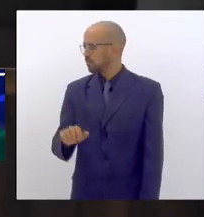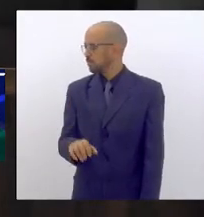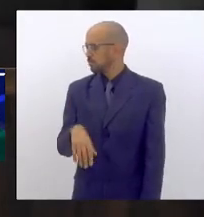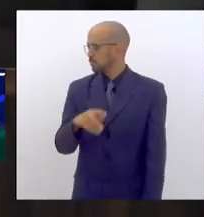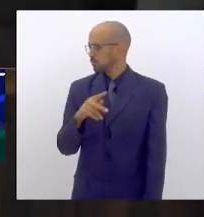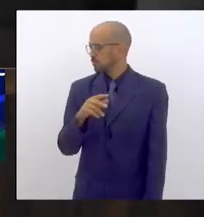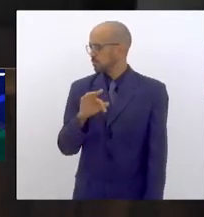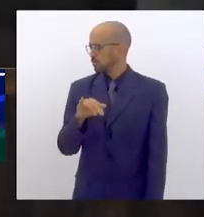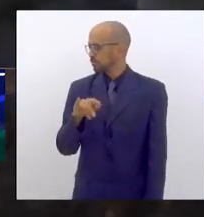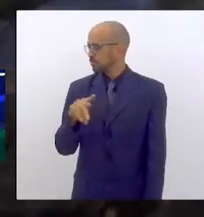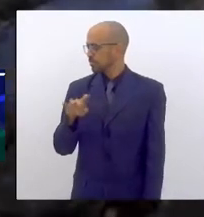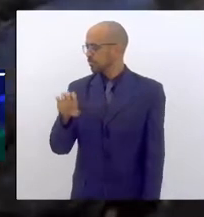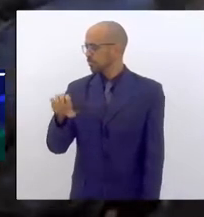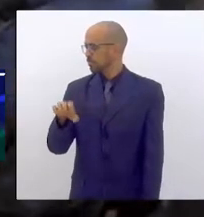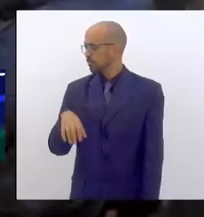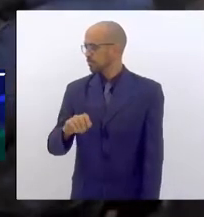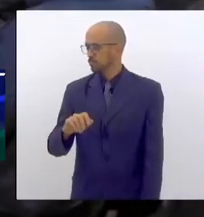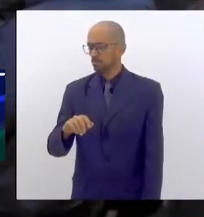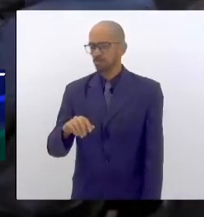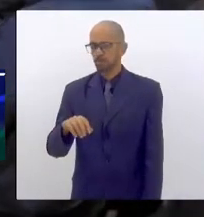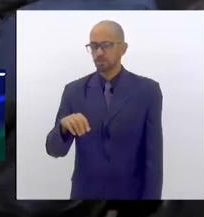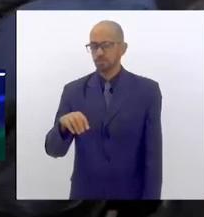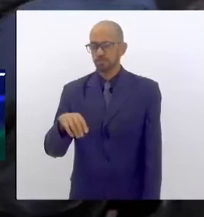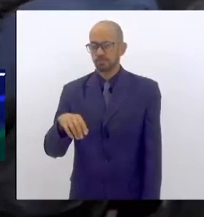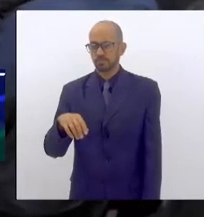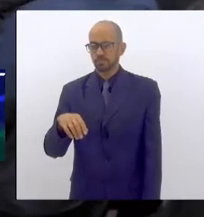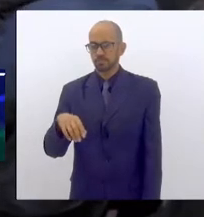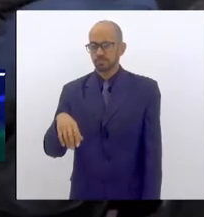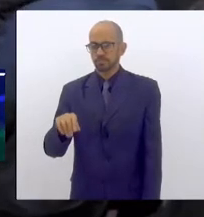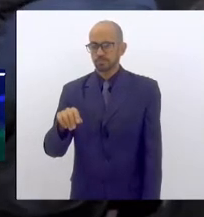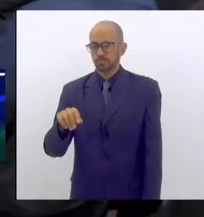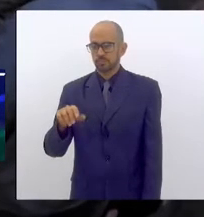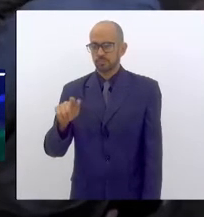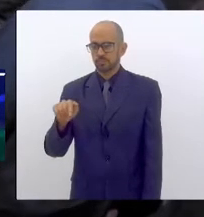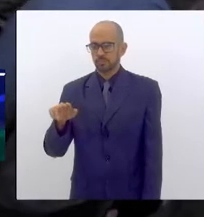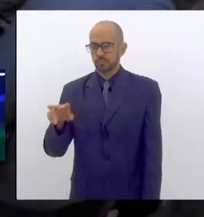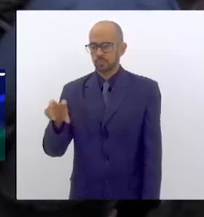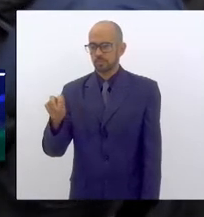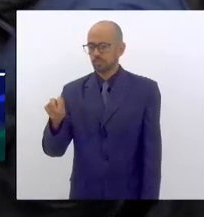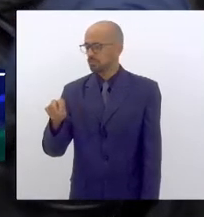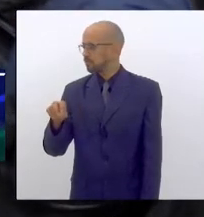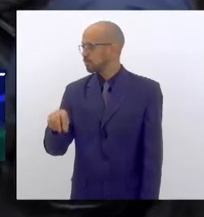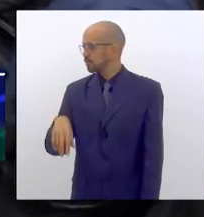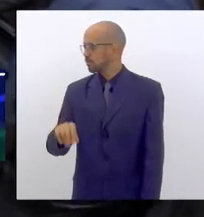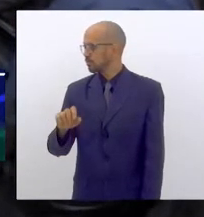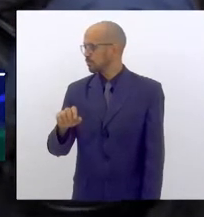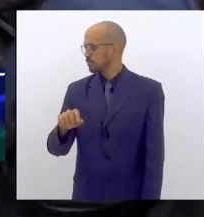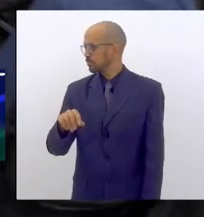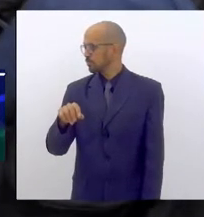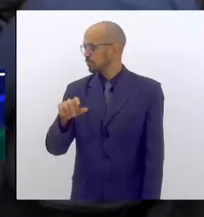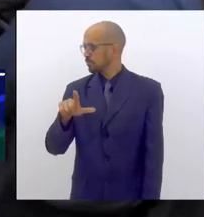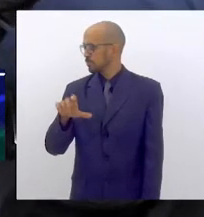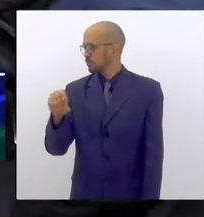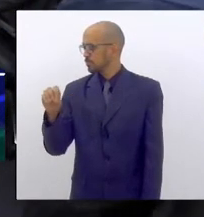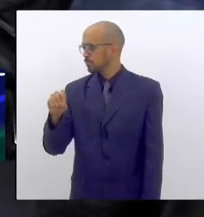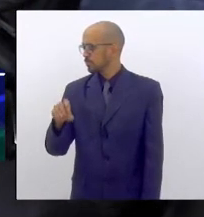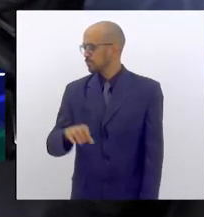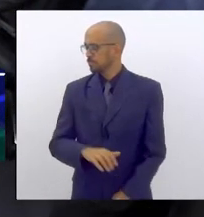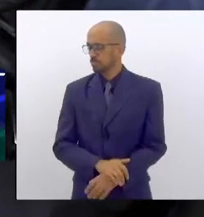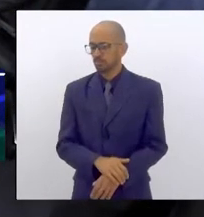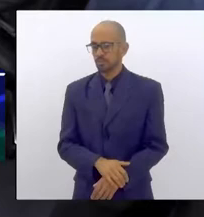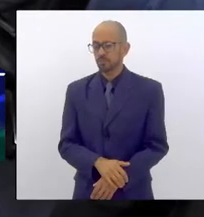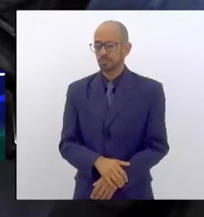Obel, Franciane Mota, Giovanni Ratinho, Gustavo Tutuca, Jorge Felipe Neto, Léo Vieira, Lucinha,